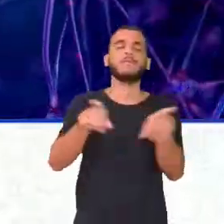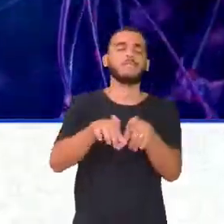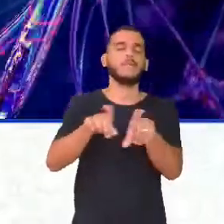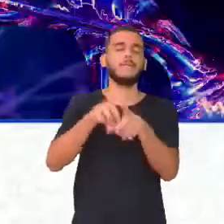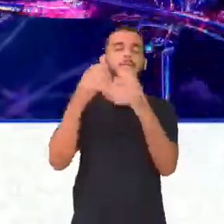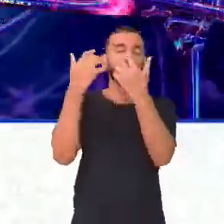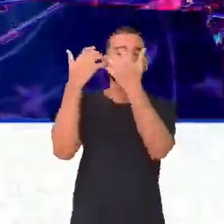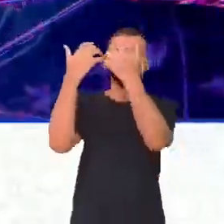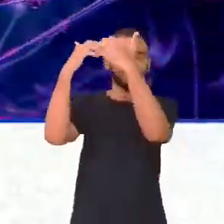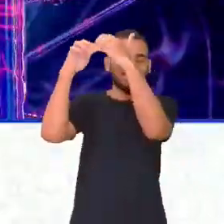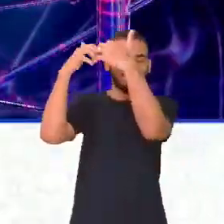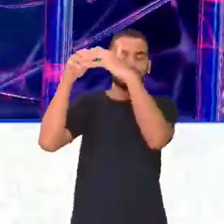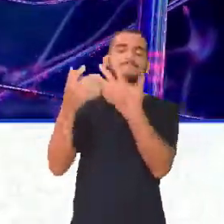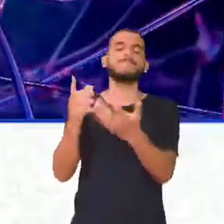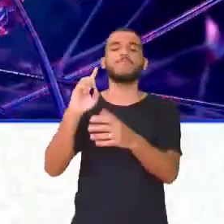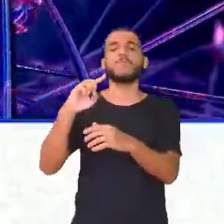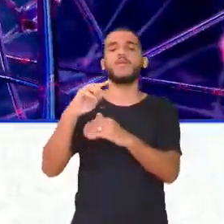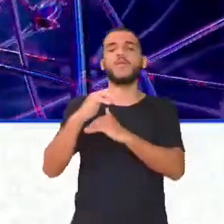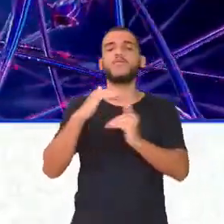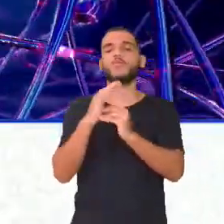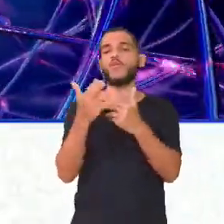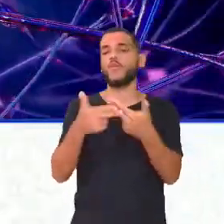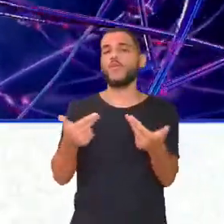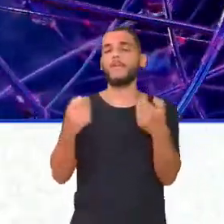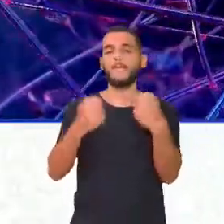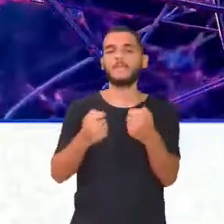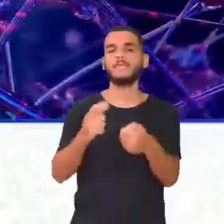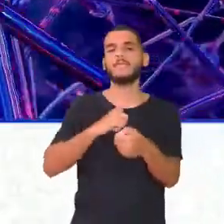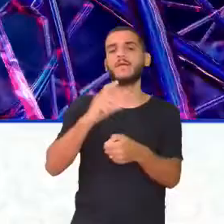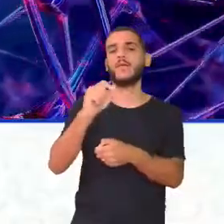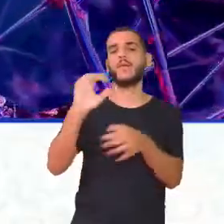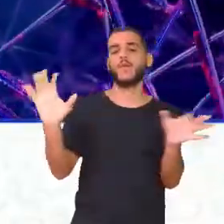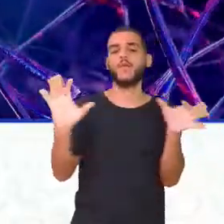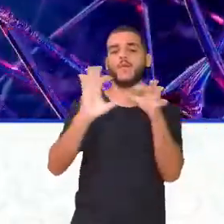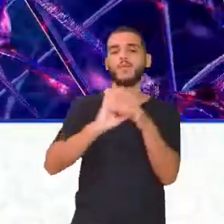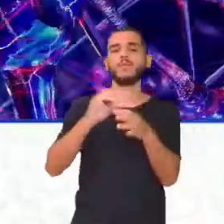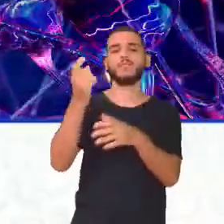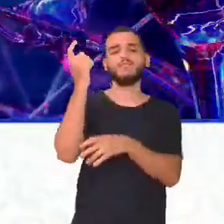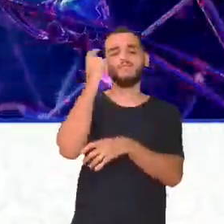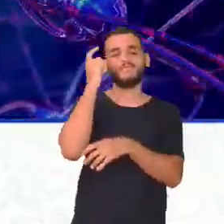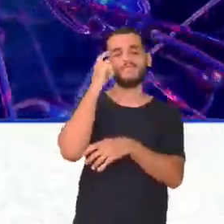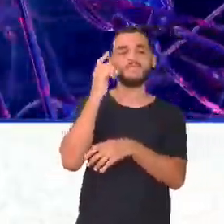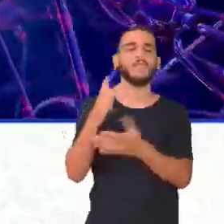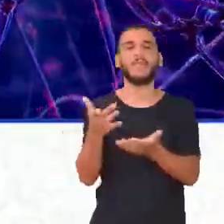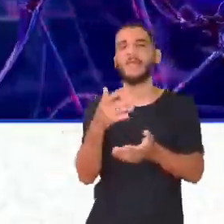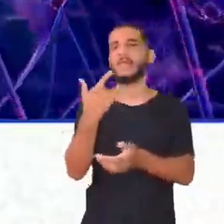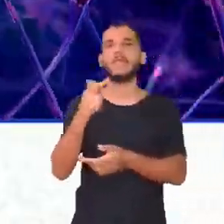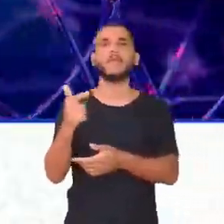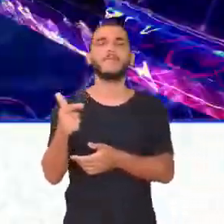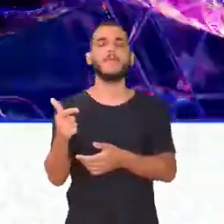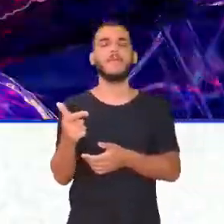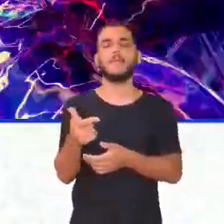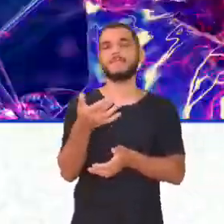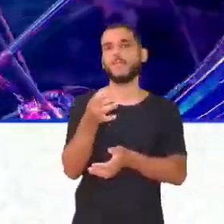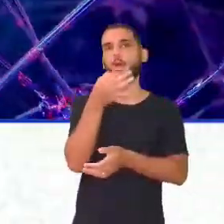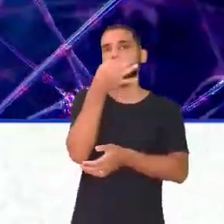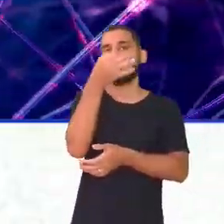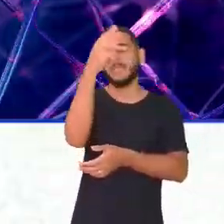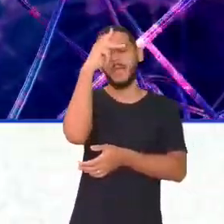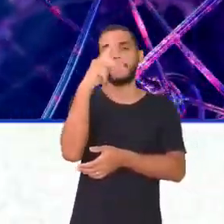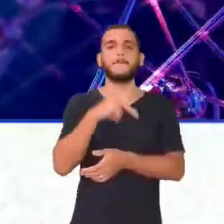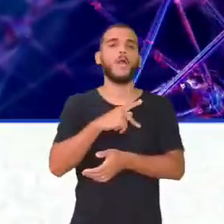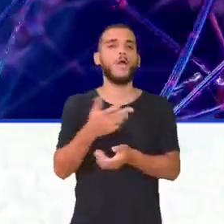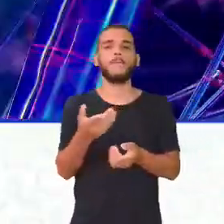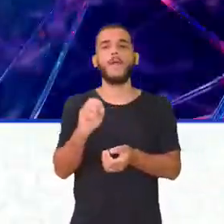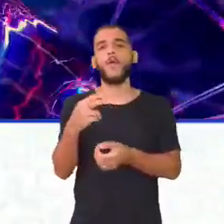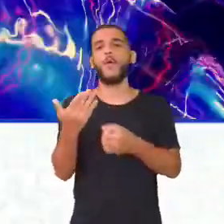raciocínio, mas tudo precisa estar dentro da racionalidade, tá certo? Nada de achismos, nada de opiniões sem